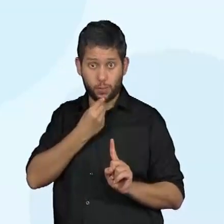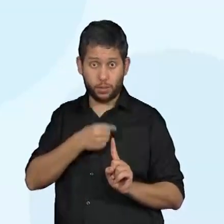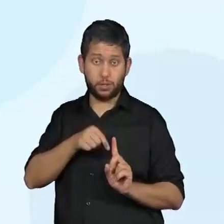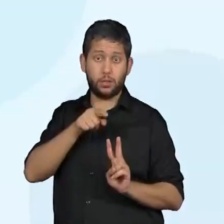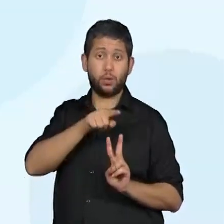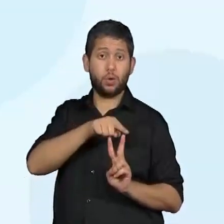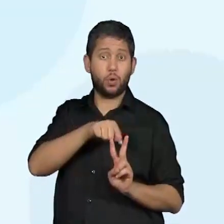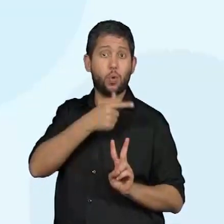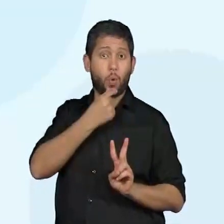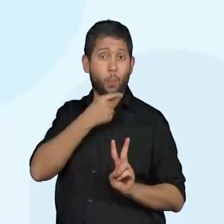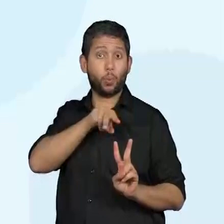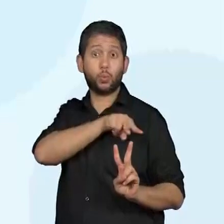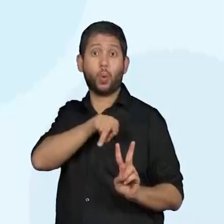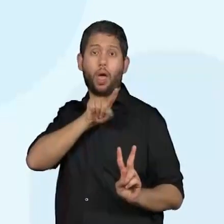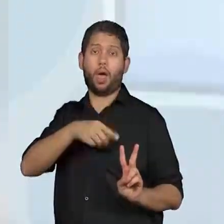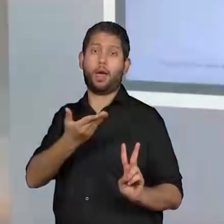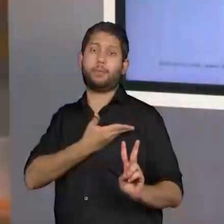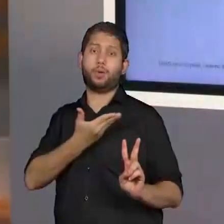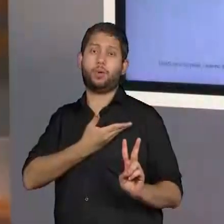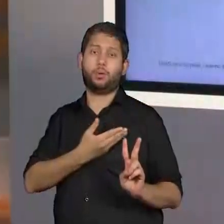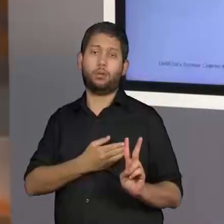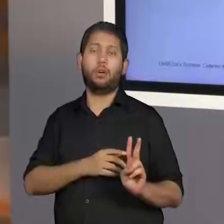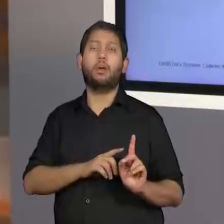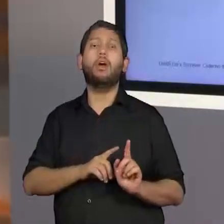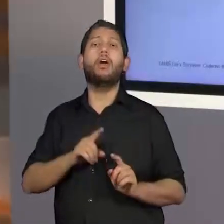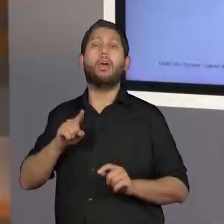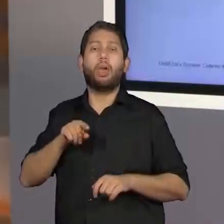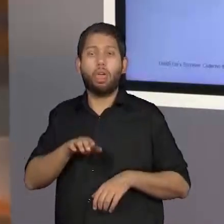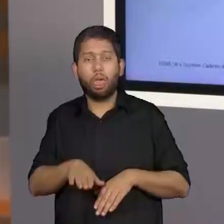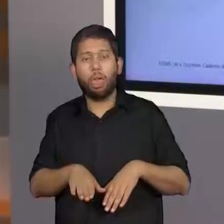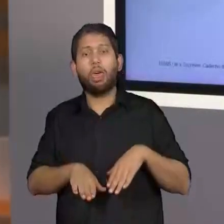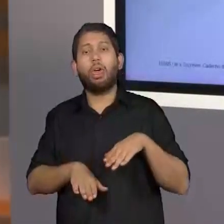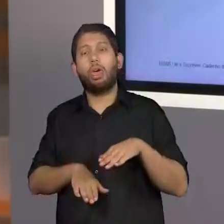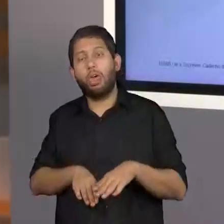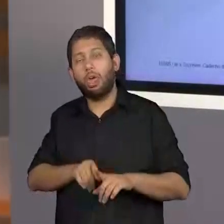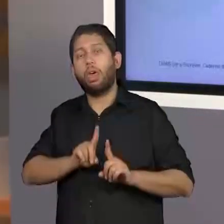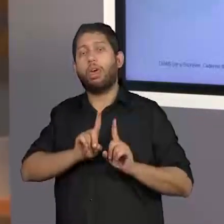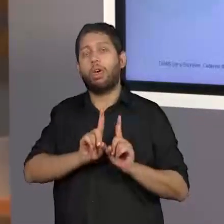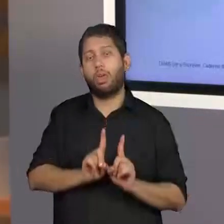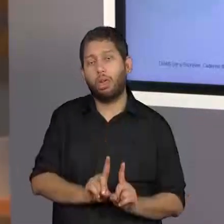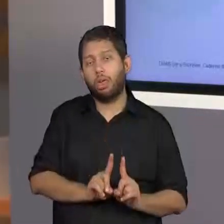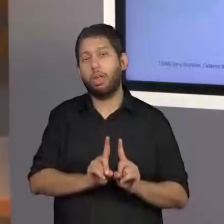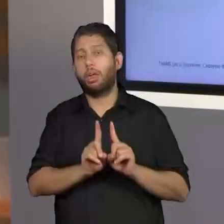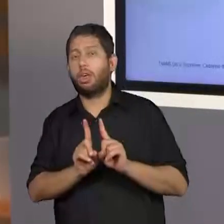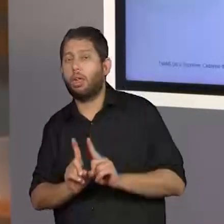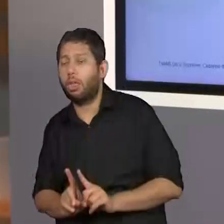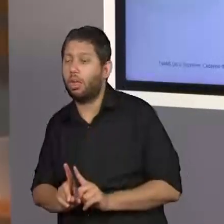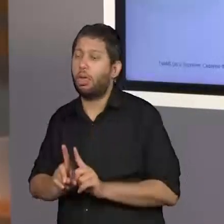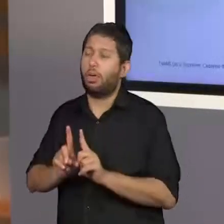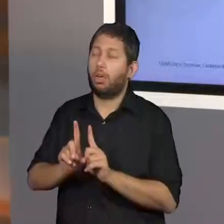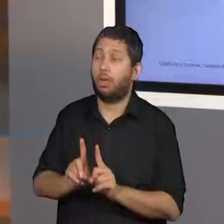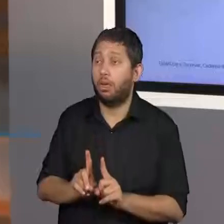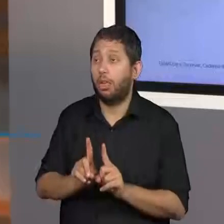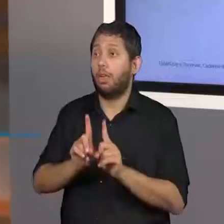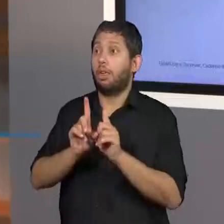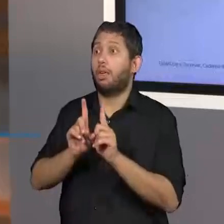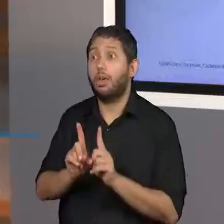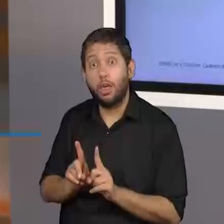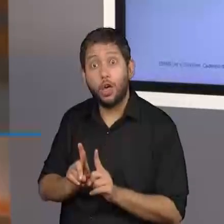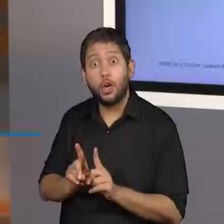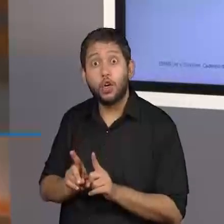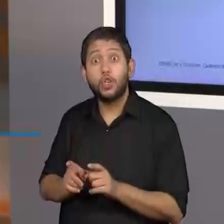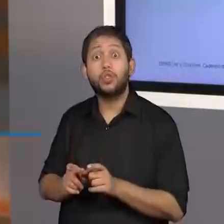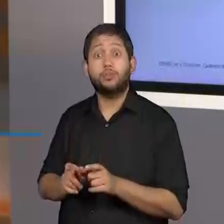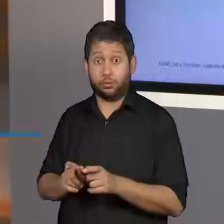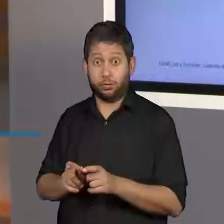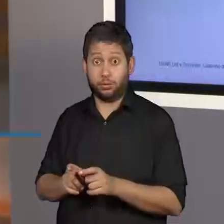que andavam e encontraram o reino, então são os 2 personagens, e a gente tem aí a presença do